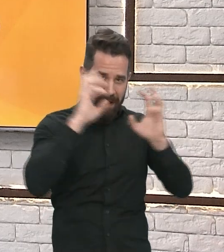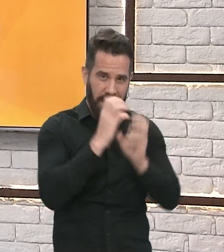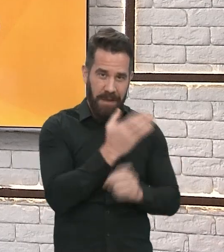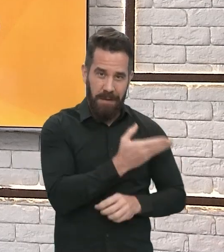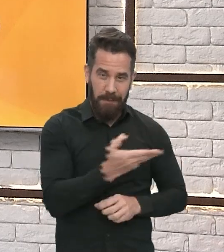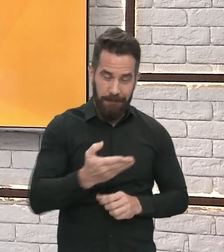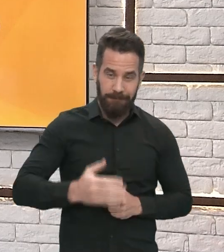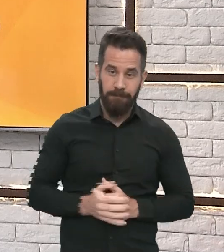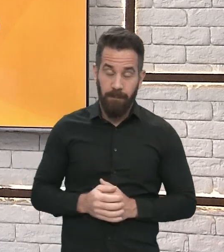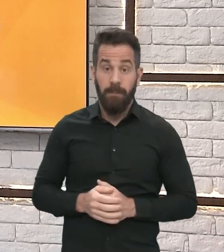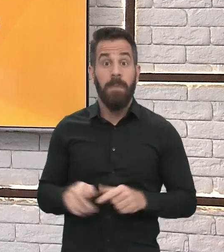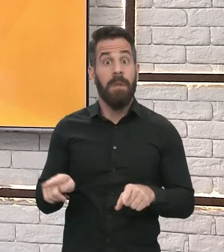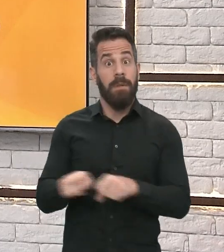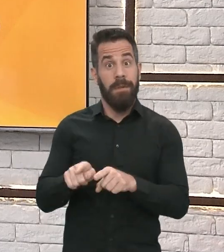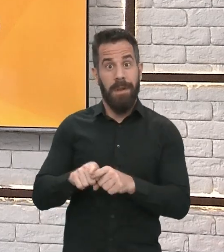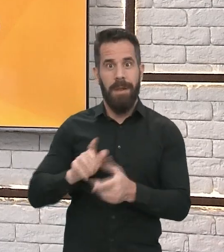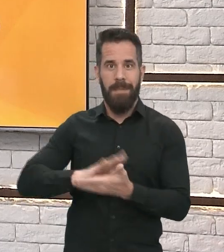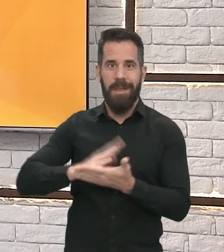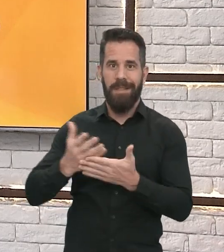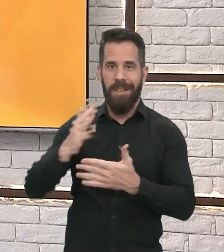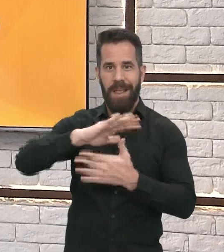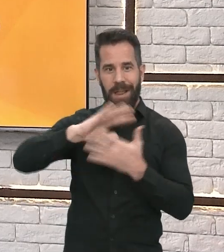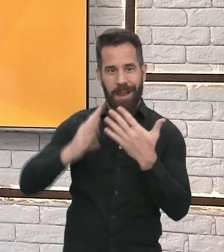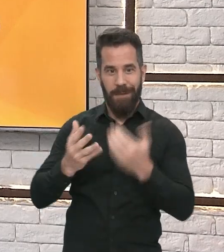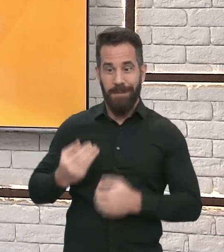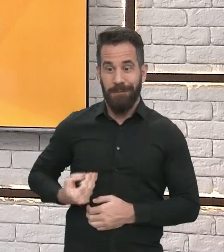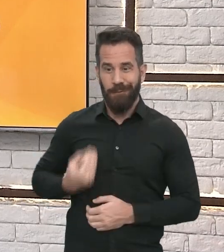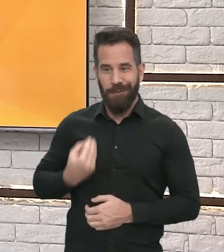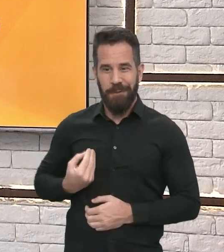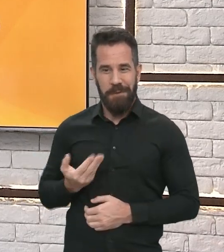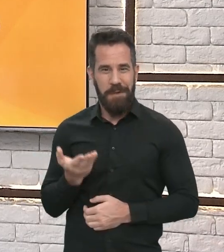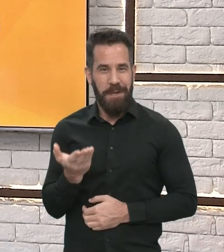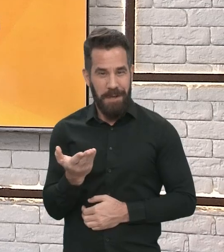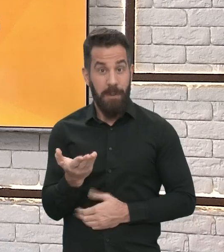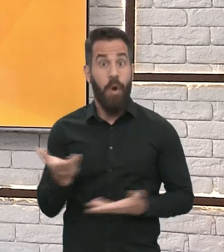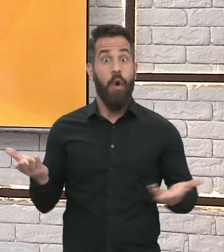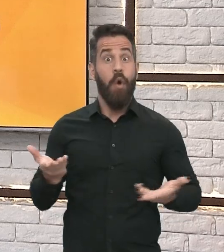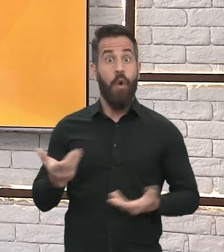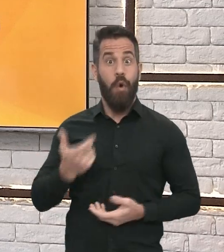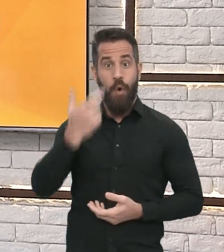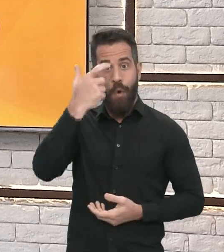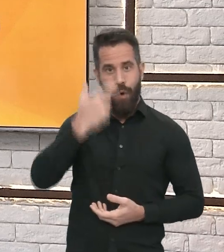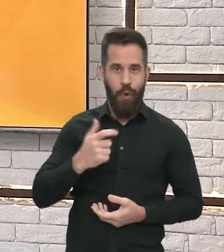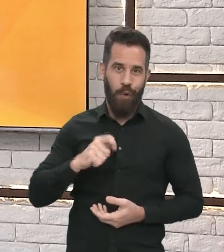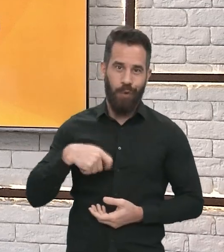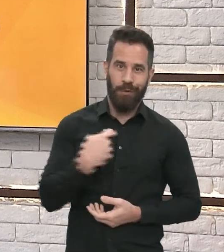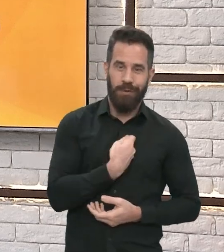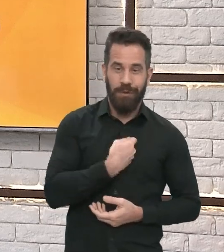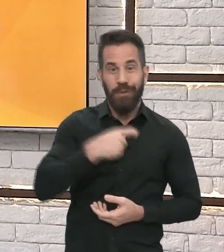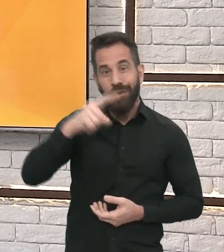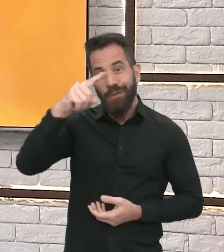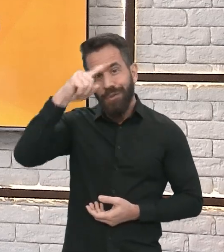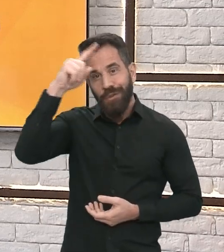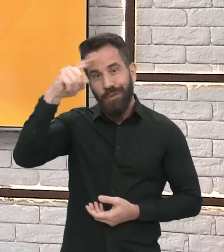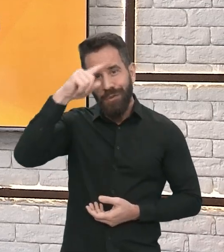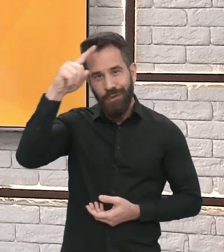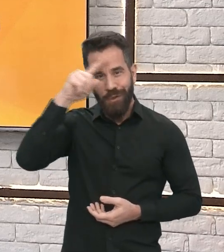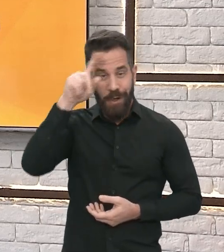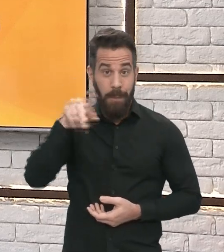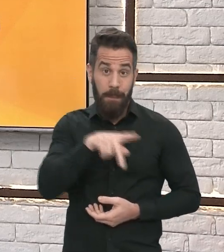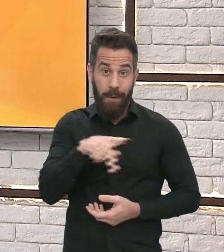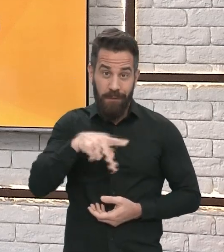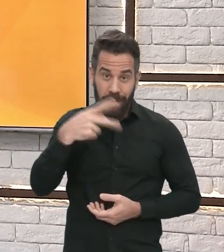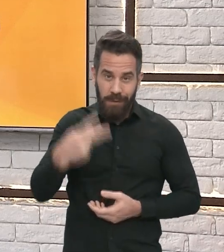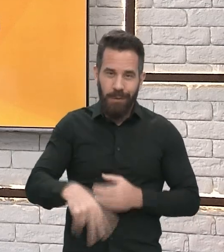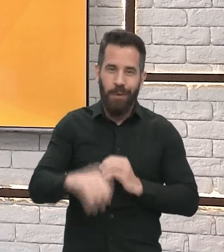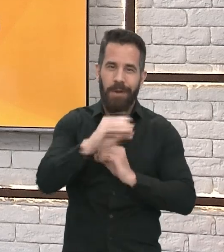baixa visão. Além da acessibilidade em Libras para o público surdo, nosso intérprete de Libras hoje é o professor Diego Barbosa,